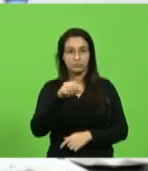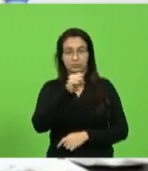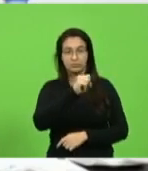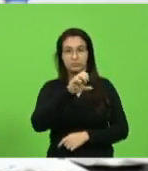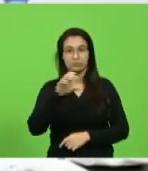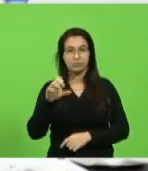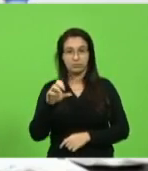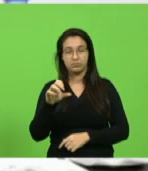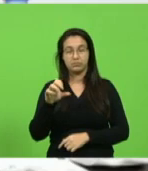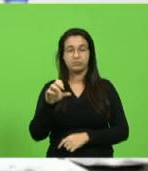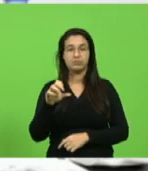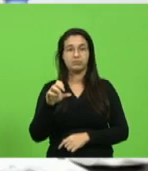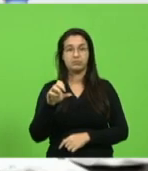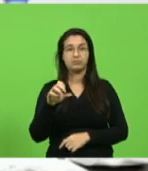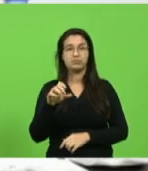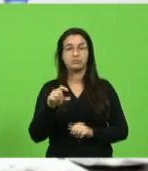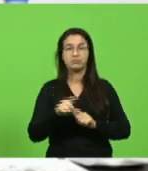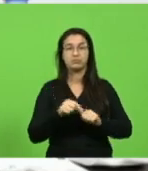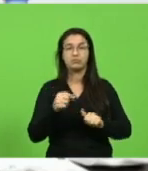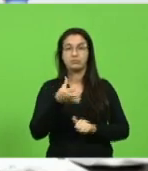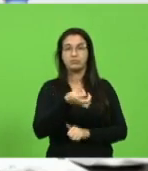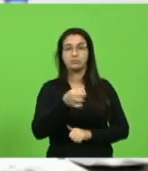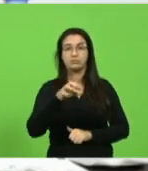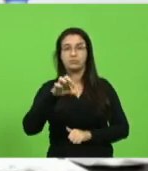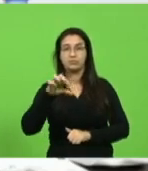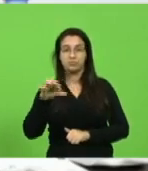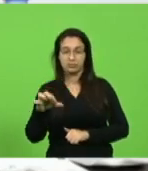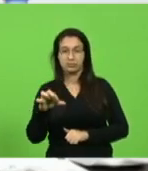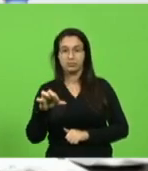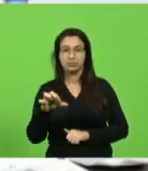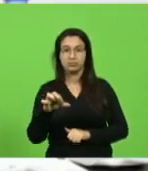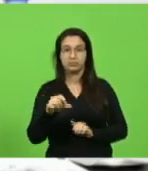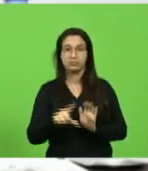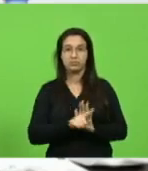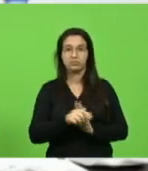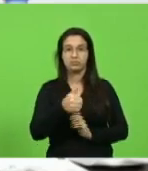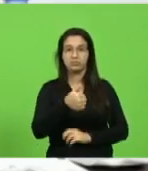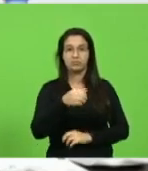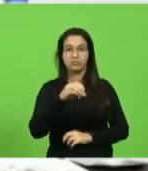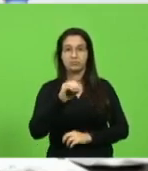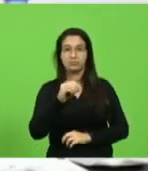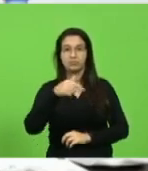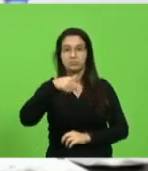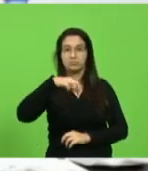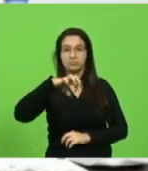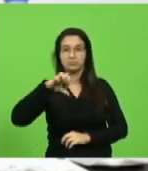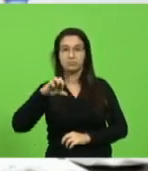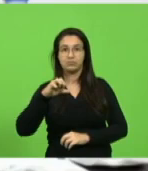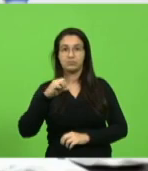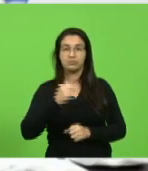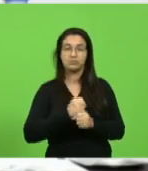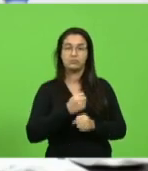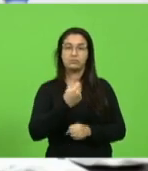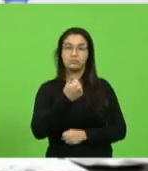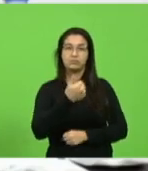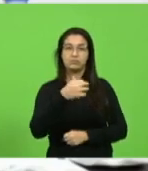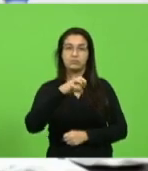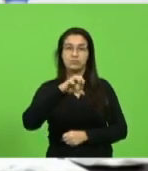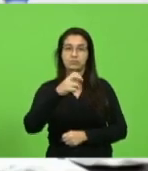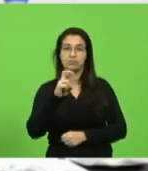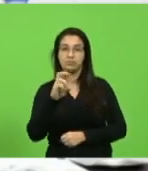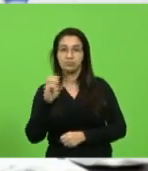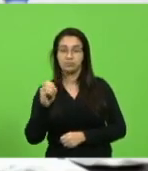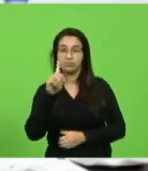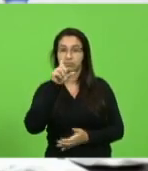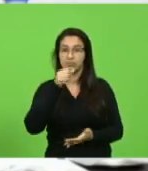termos do artigo 69 da lei 1.079 de 1950 com esta decisão o senhor